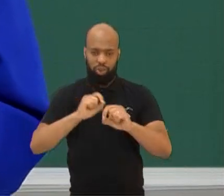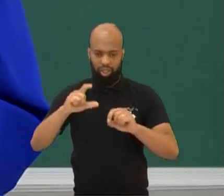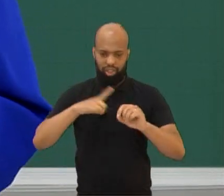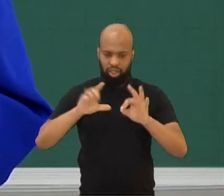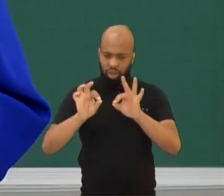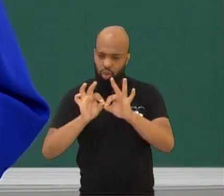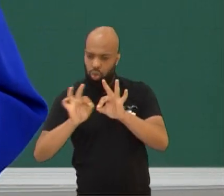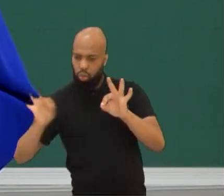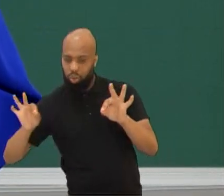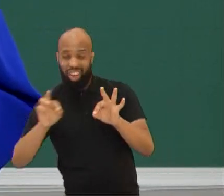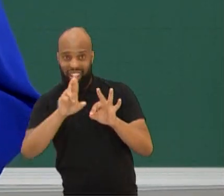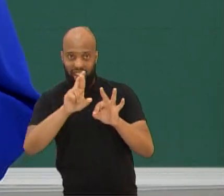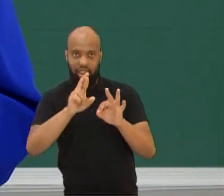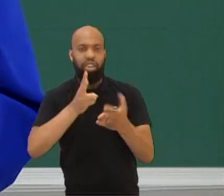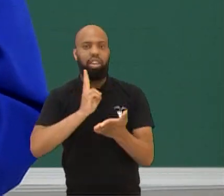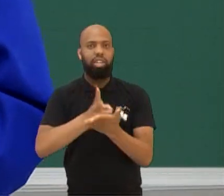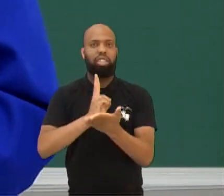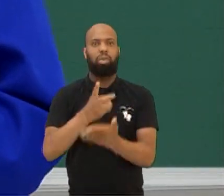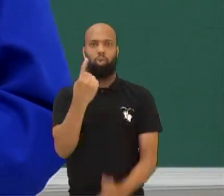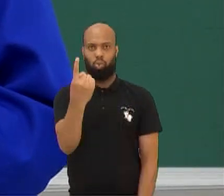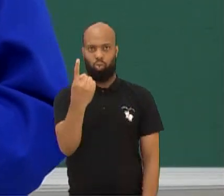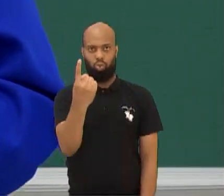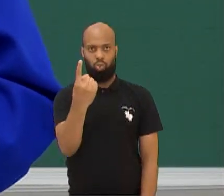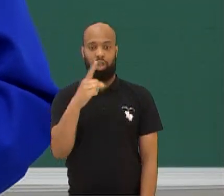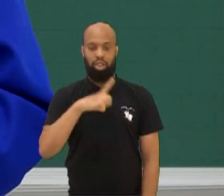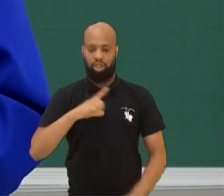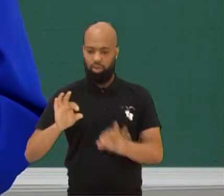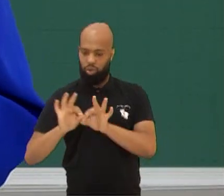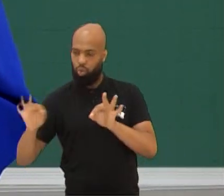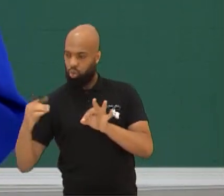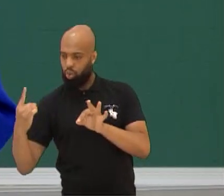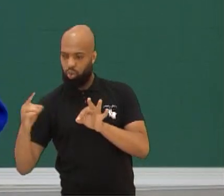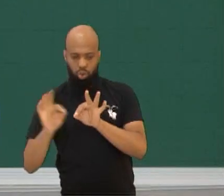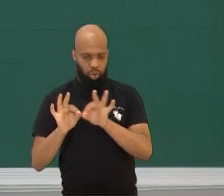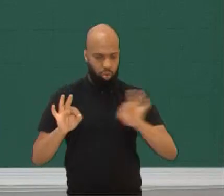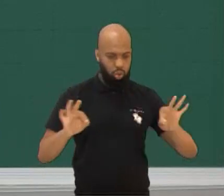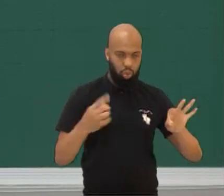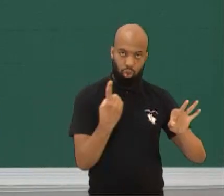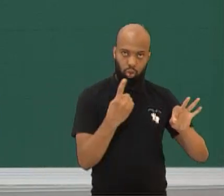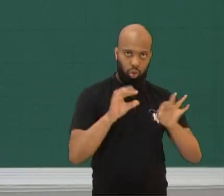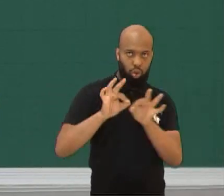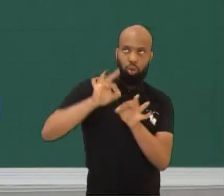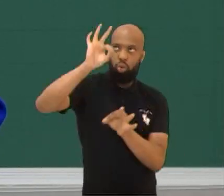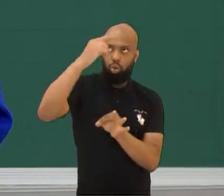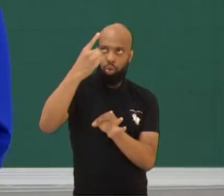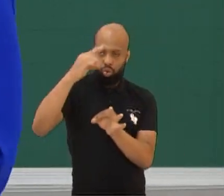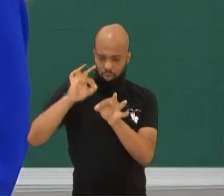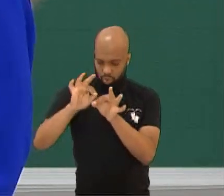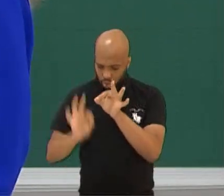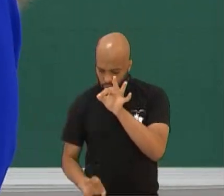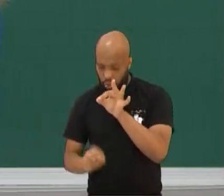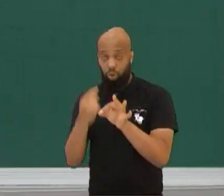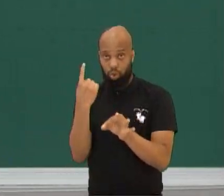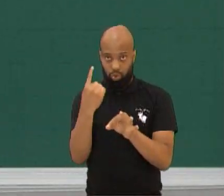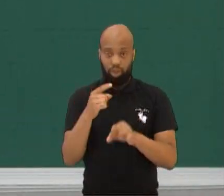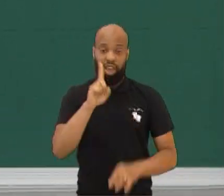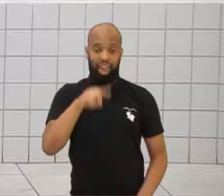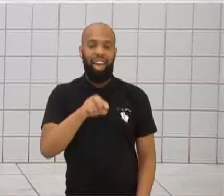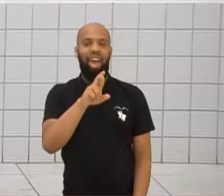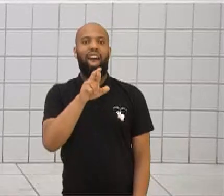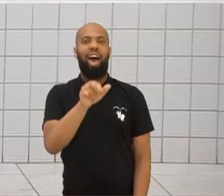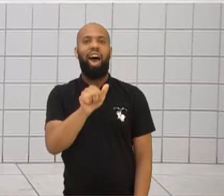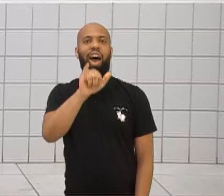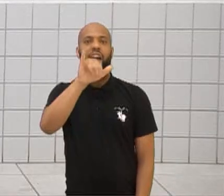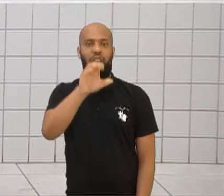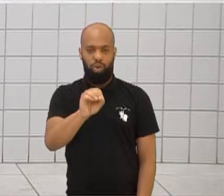sempre vai medir 1, tá? Uma unidade. Não é 1 centímetro, não é 1 metro, não. É uma unidade. Então, o raio vai medir sempre